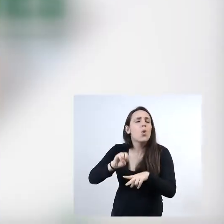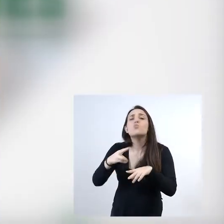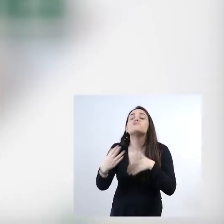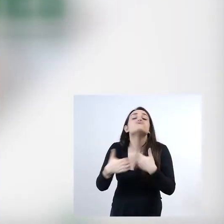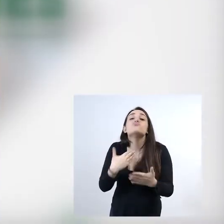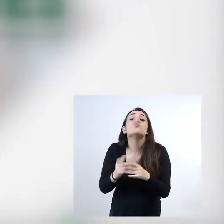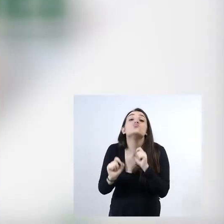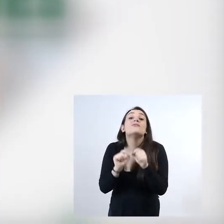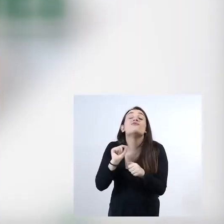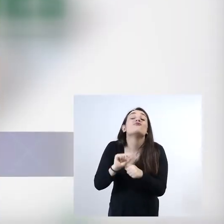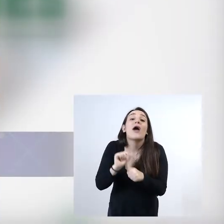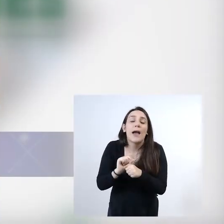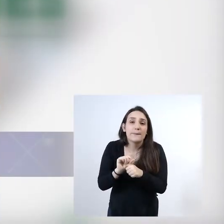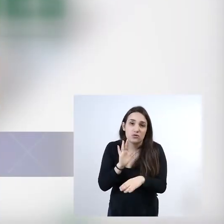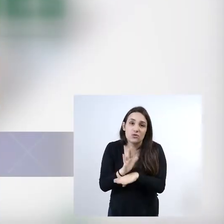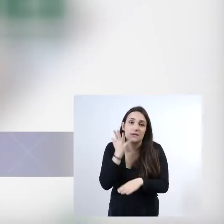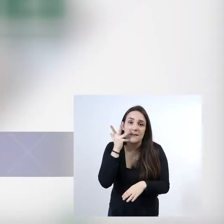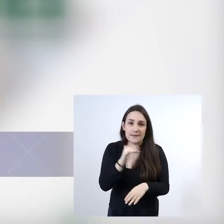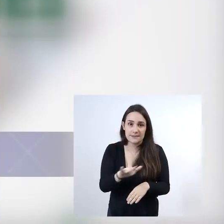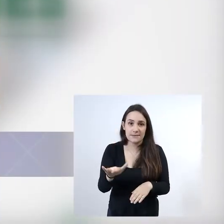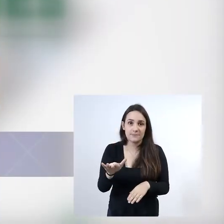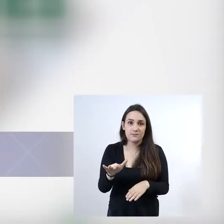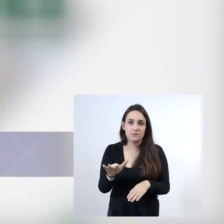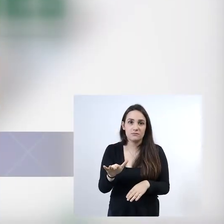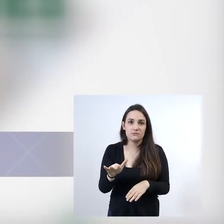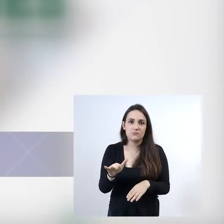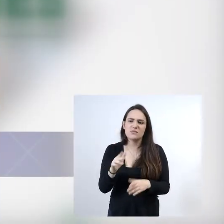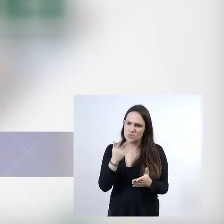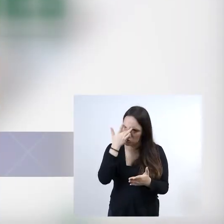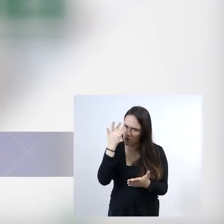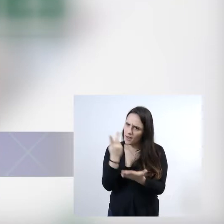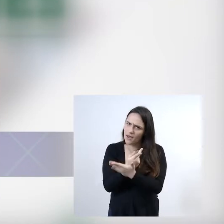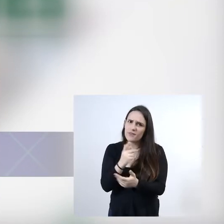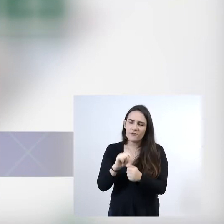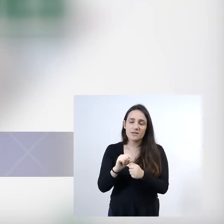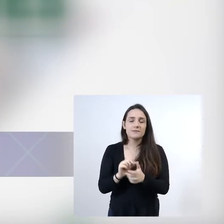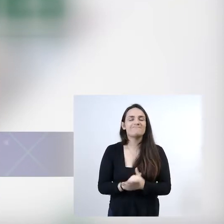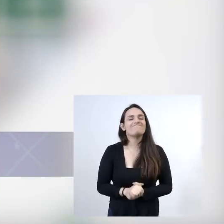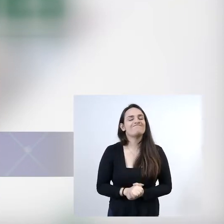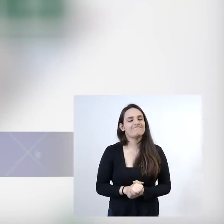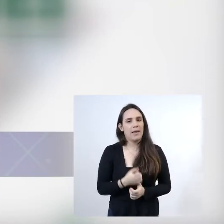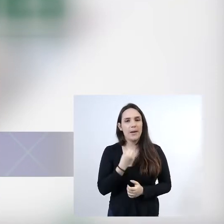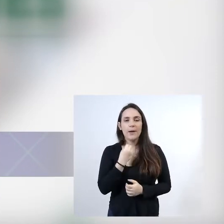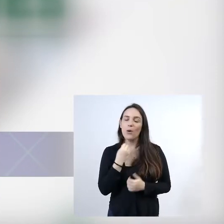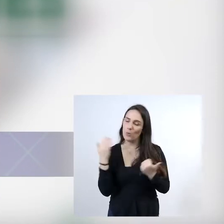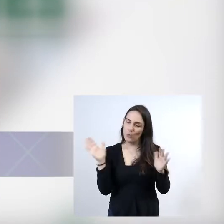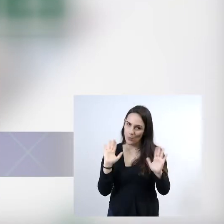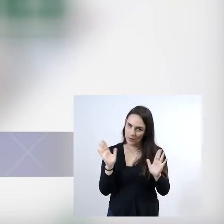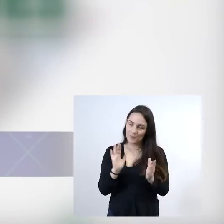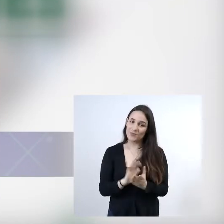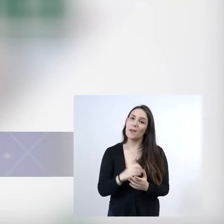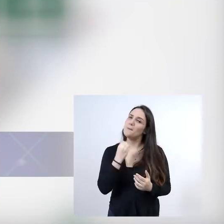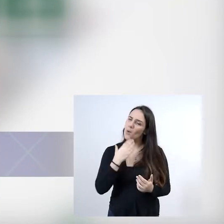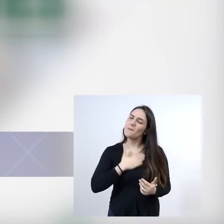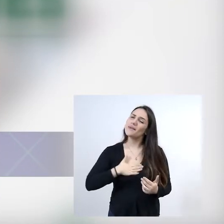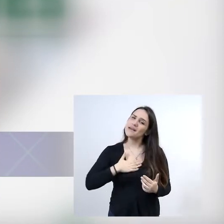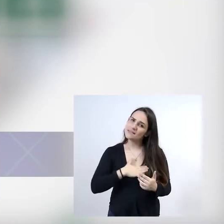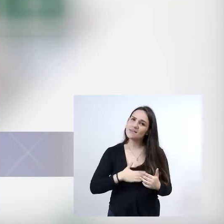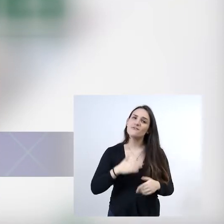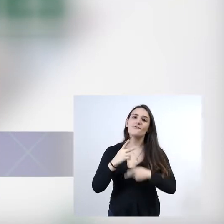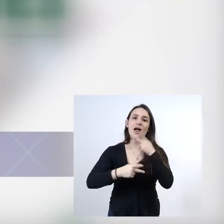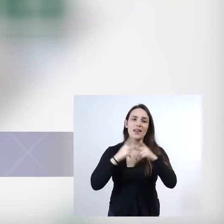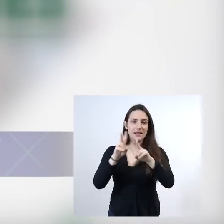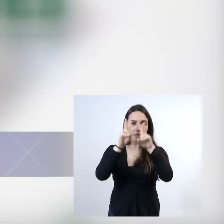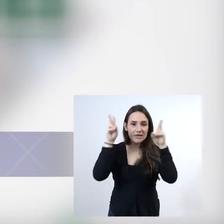Obrigado pelo convite, é sempre um prazer tratar dessa temática e levar aí